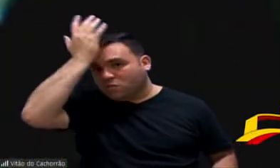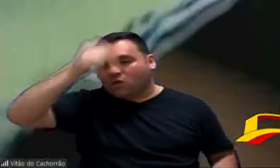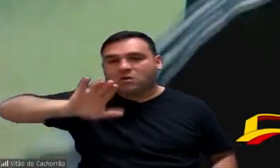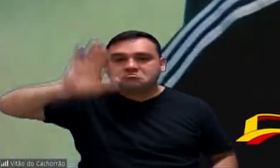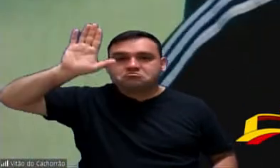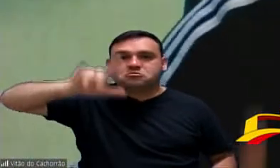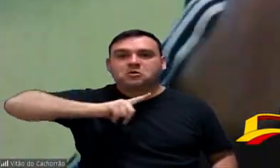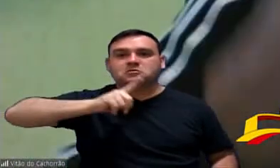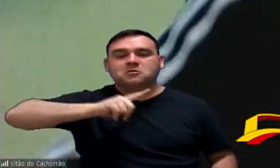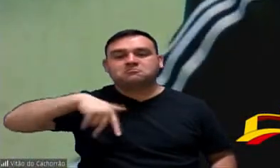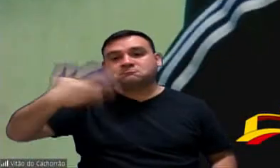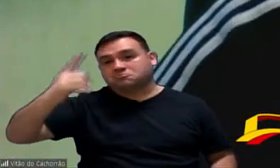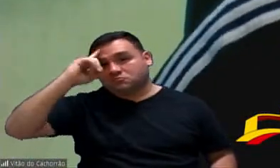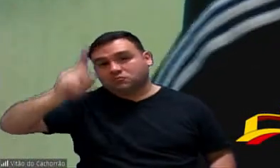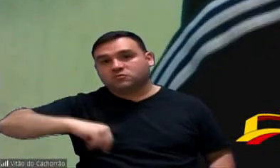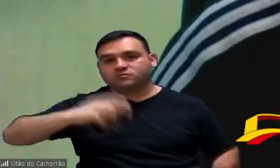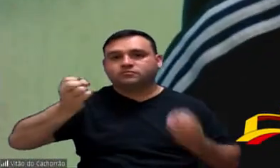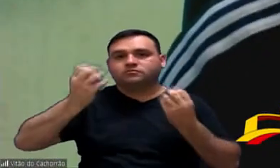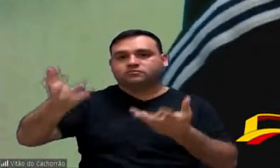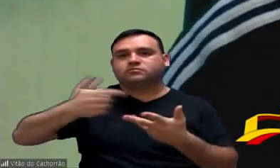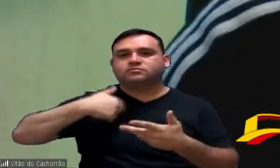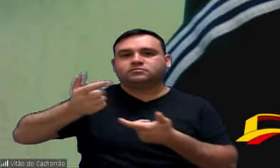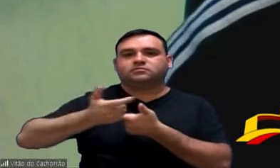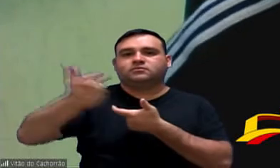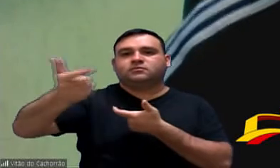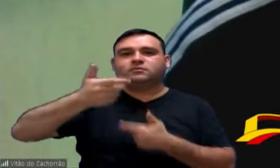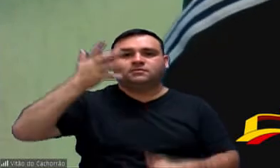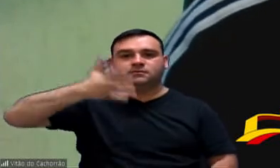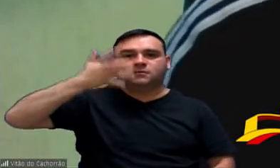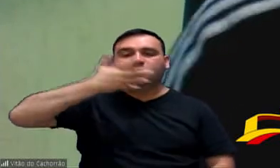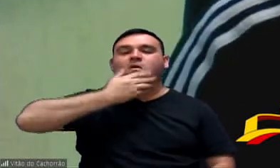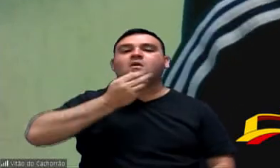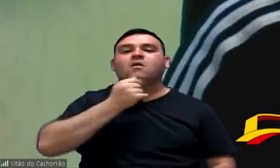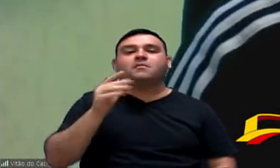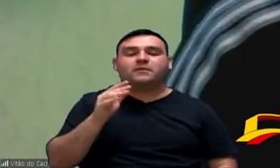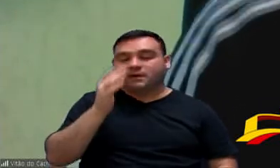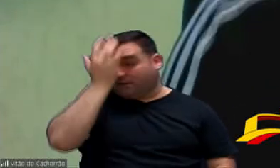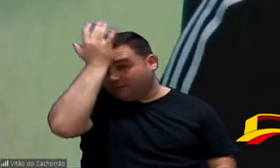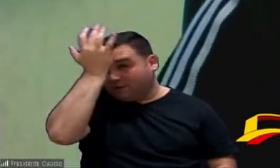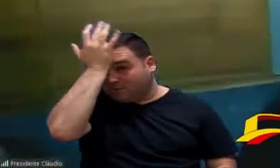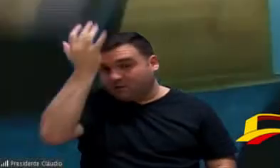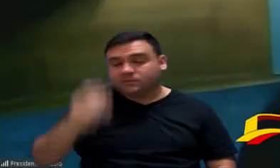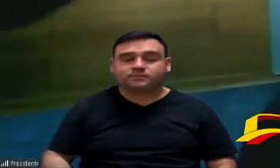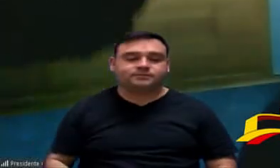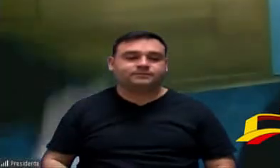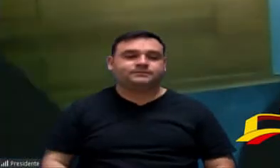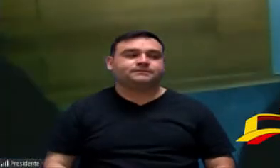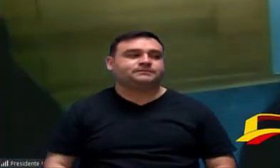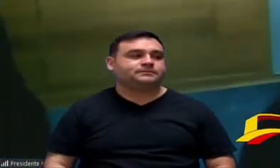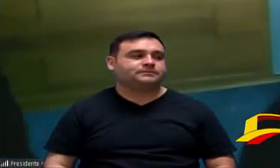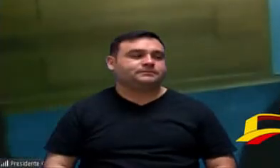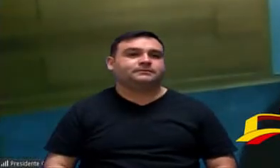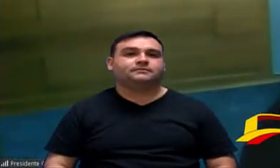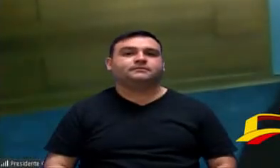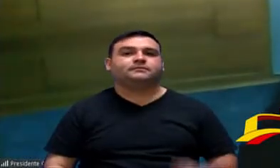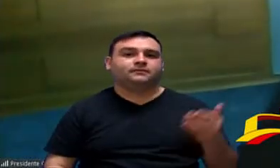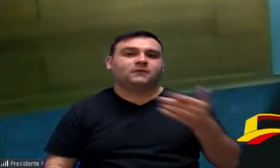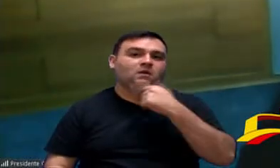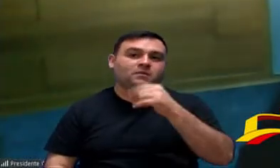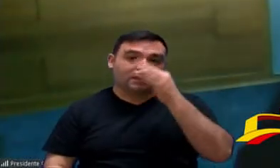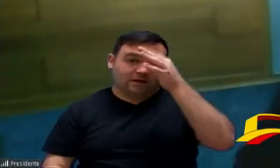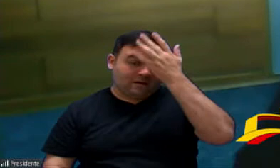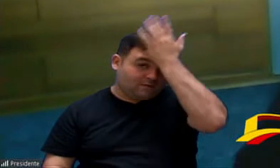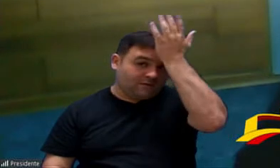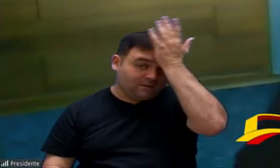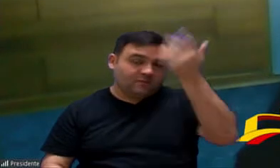levantou a mão. Eu cedo a palavra para o meu amigo e vereador Fábio Simoa. Vou abrir o microfone do Fábio para falar a